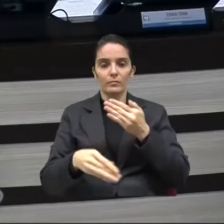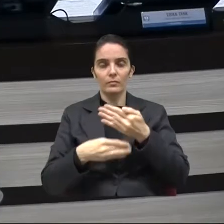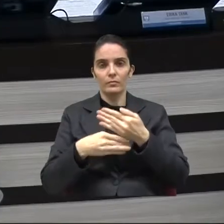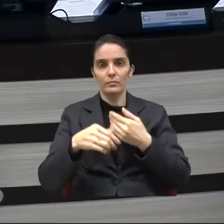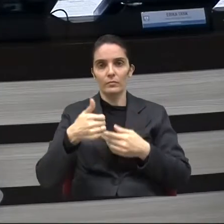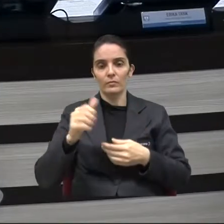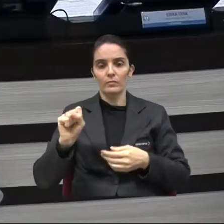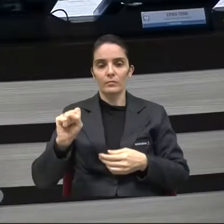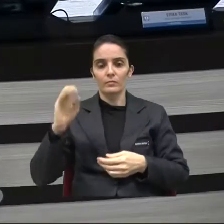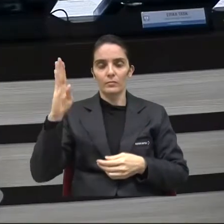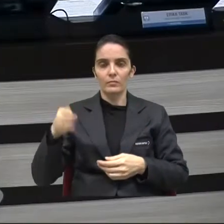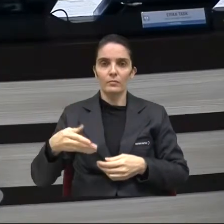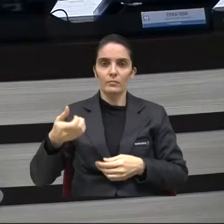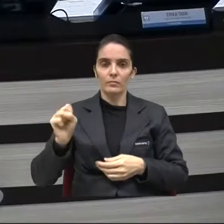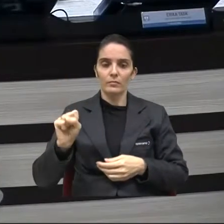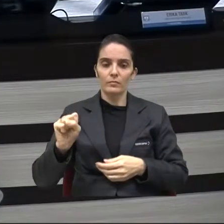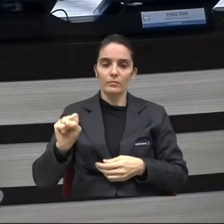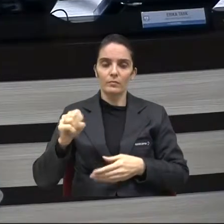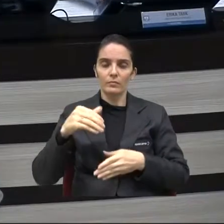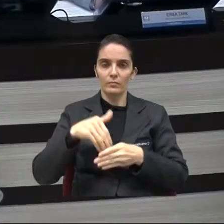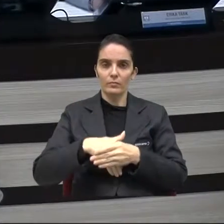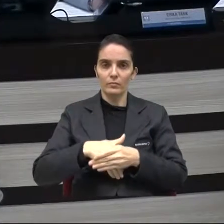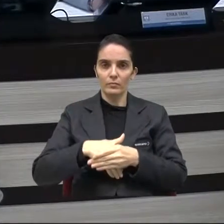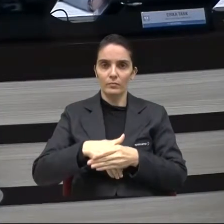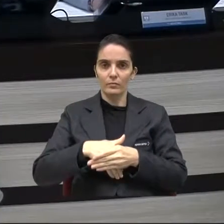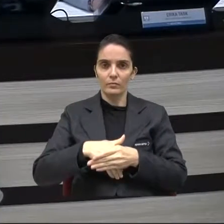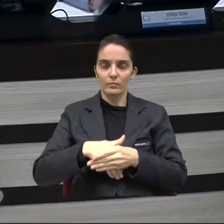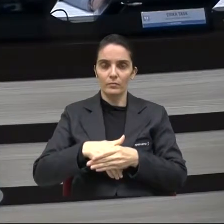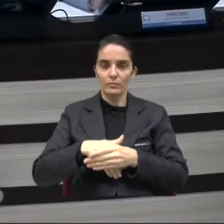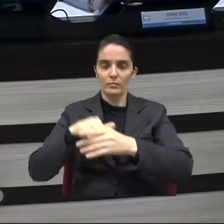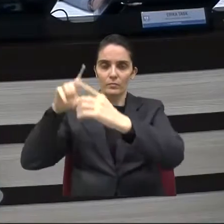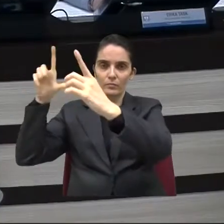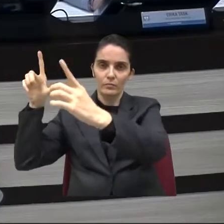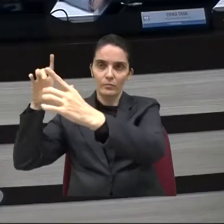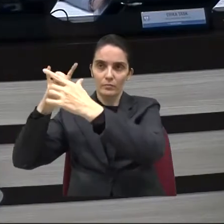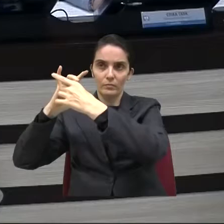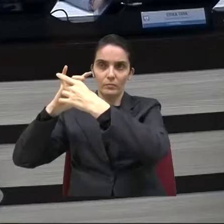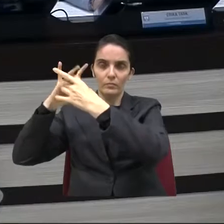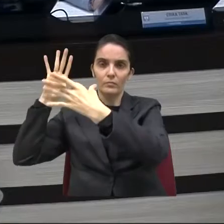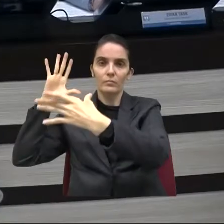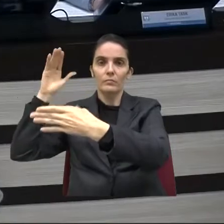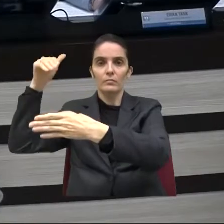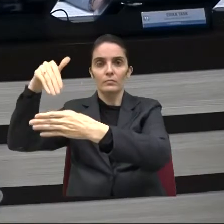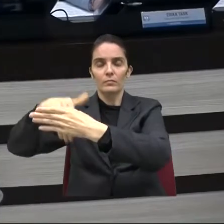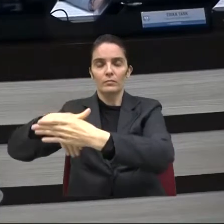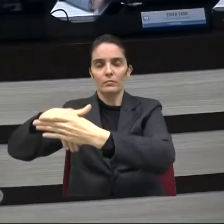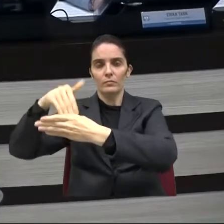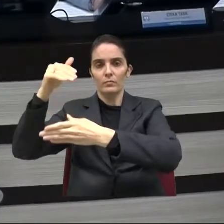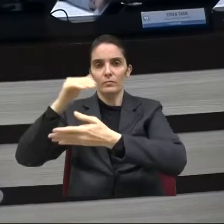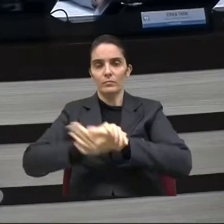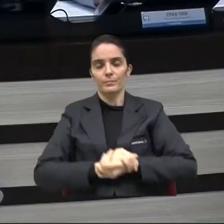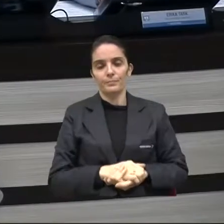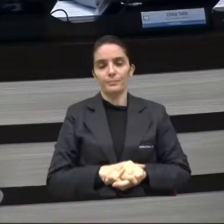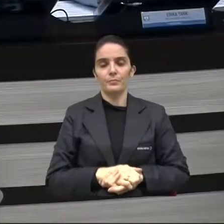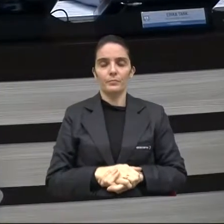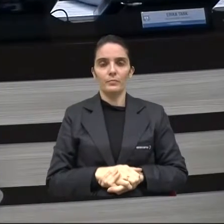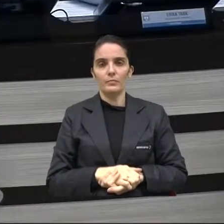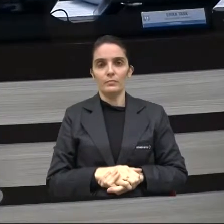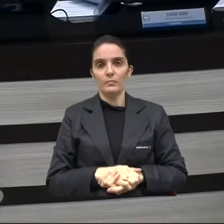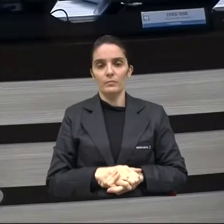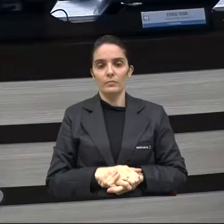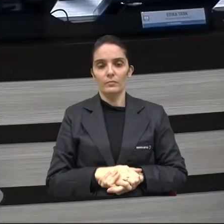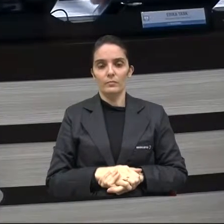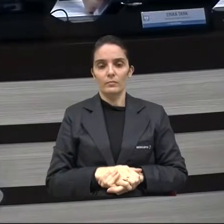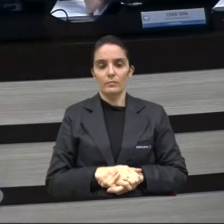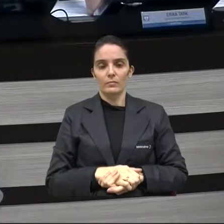complementar 18/18, ele vai à votação. E o painel de votação está aberto, senhores vereadores.